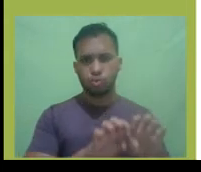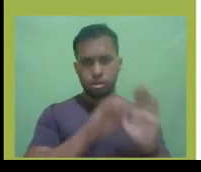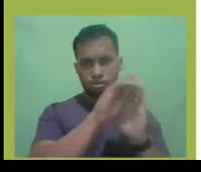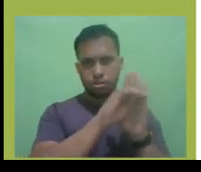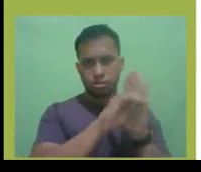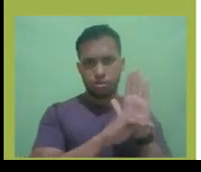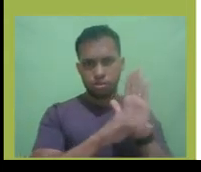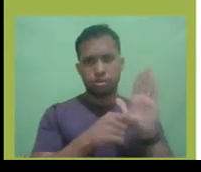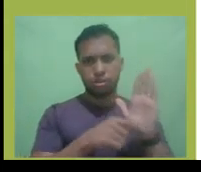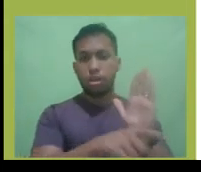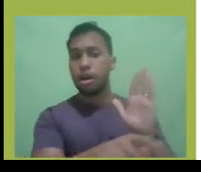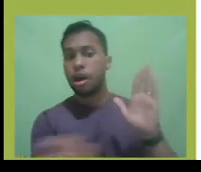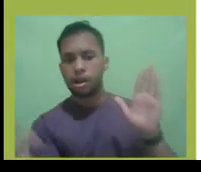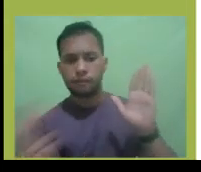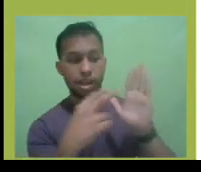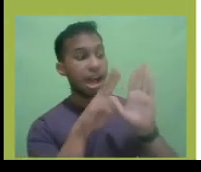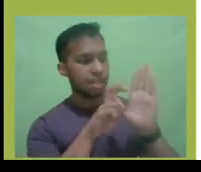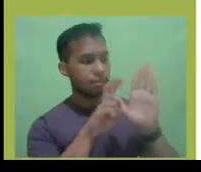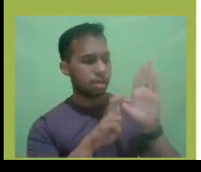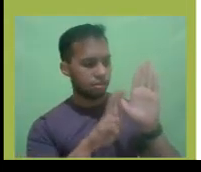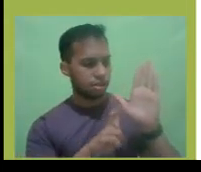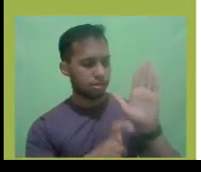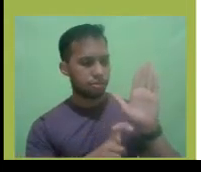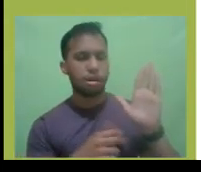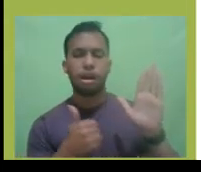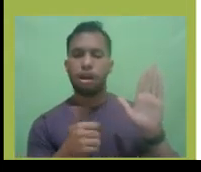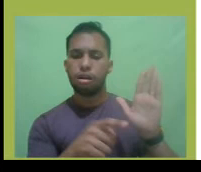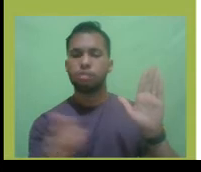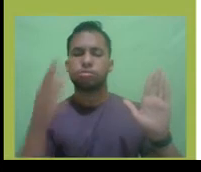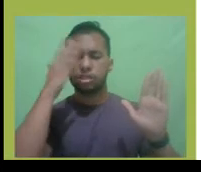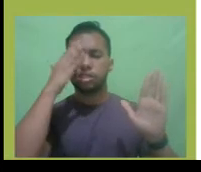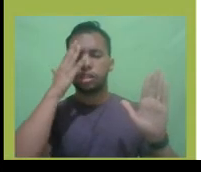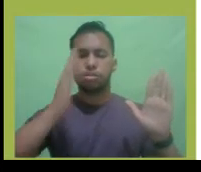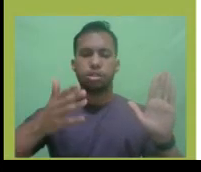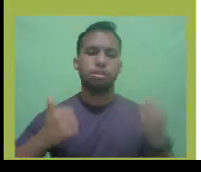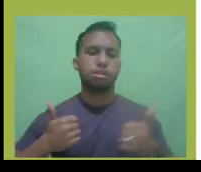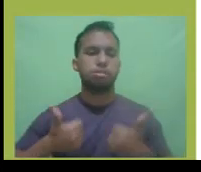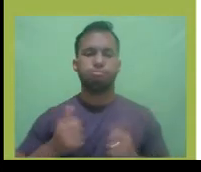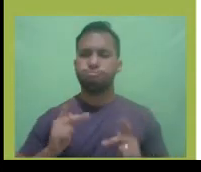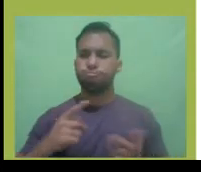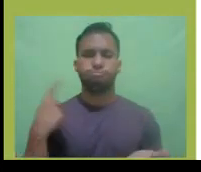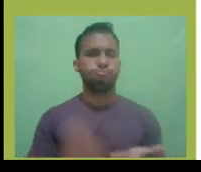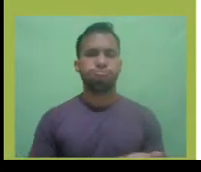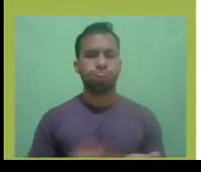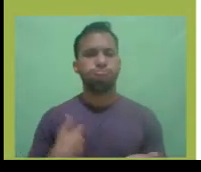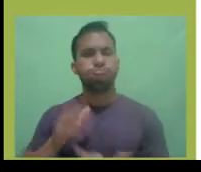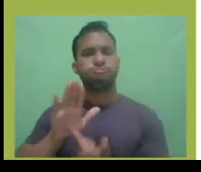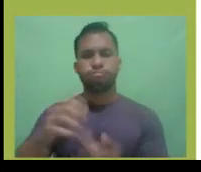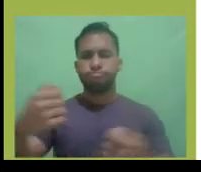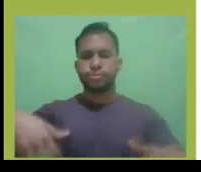já sabe que eu vou passar desse para esse e para esse tema, finalizando com o último tema. Isso